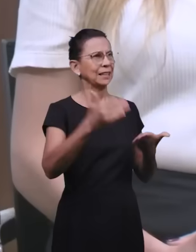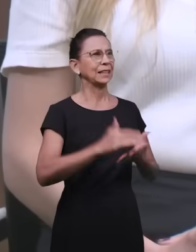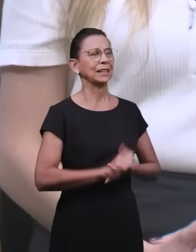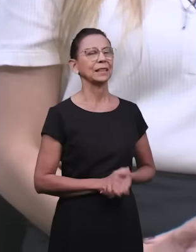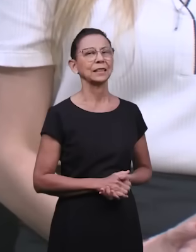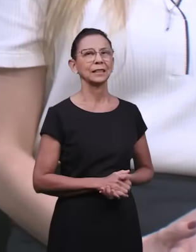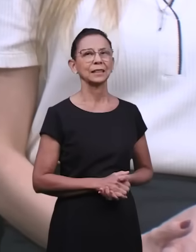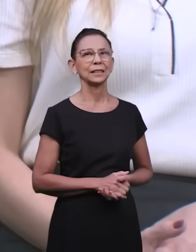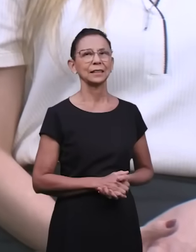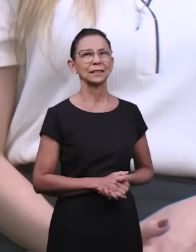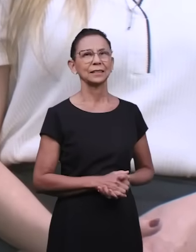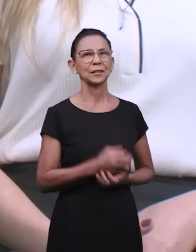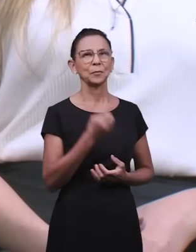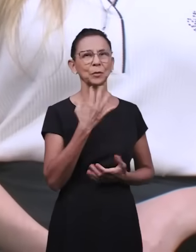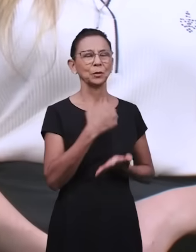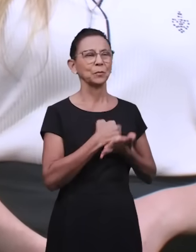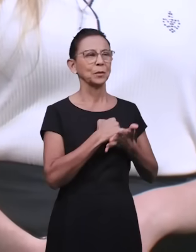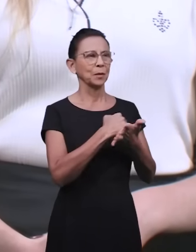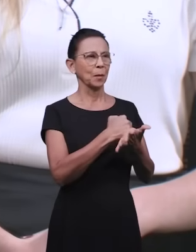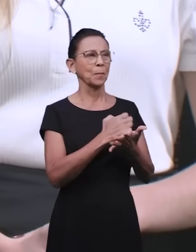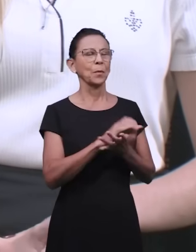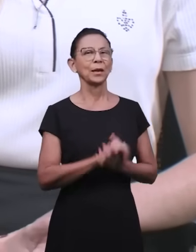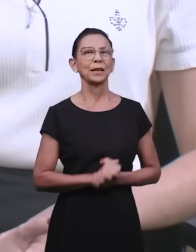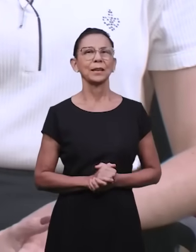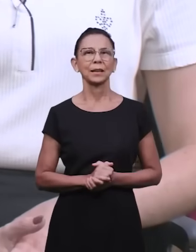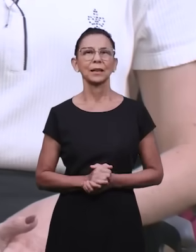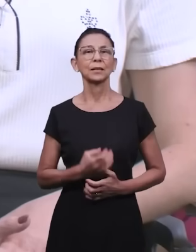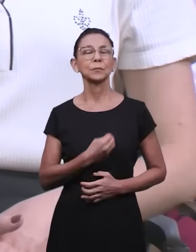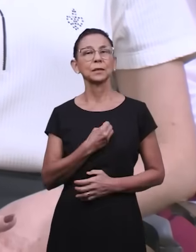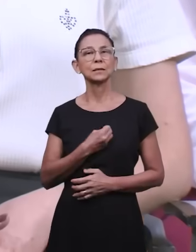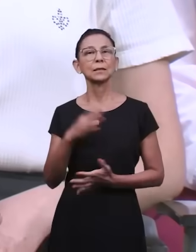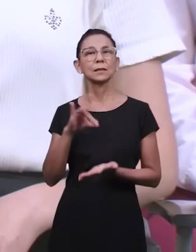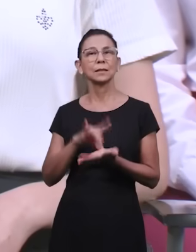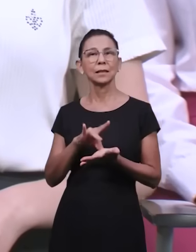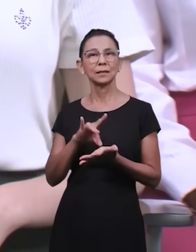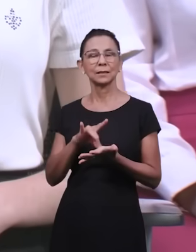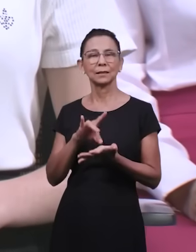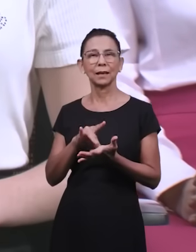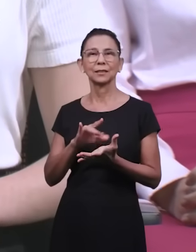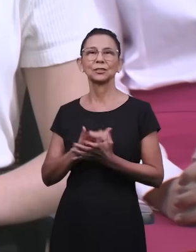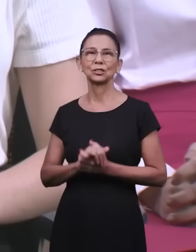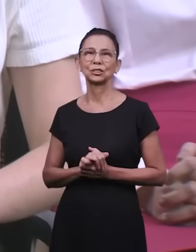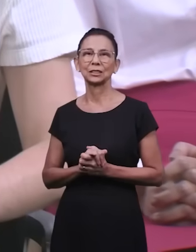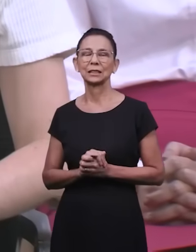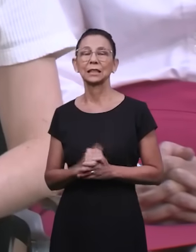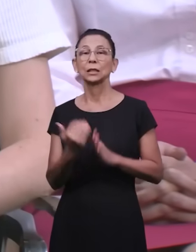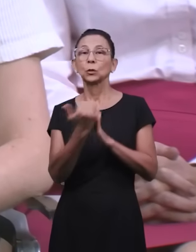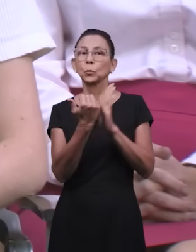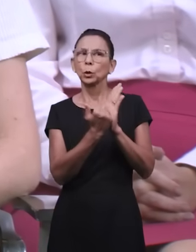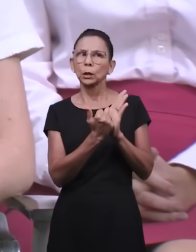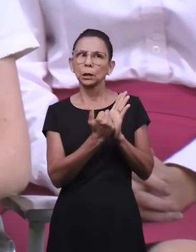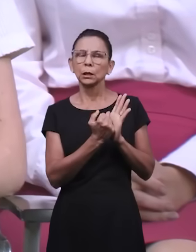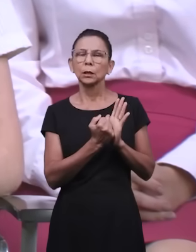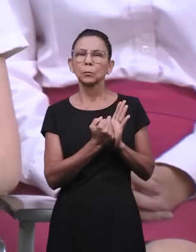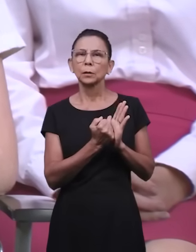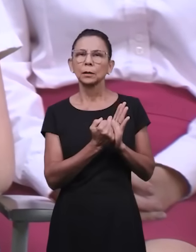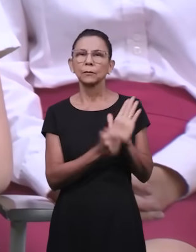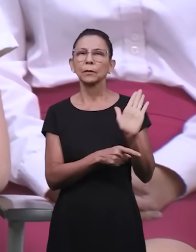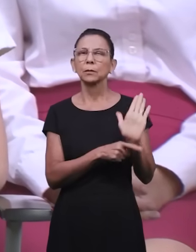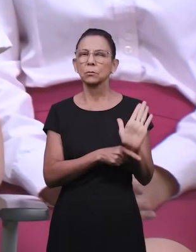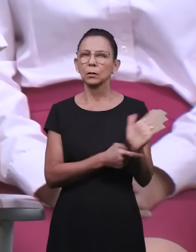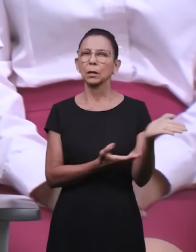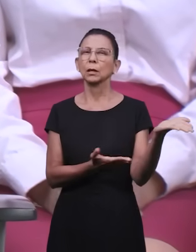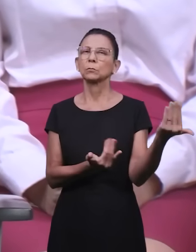contribuir e poder participar desse crescimento, dessa novidade que é o programa, que vai favorecer muitos jovens,